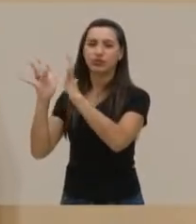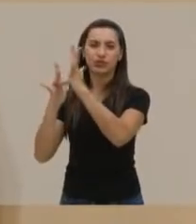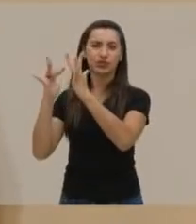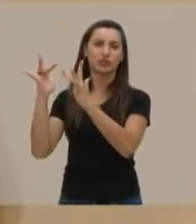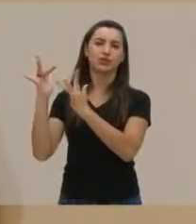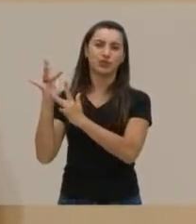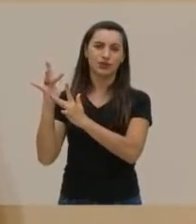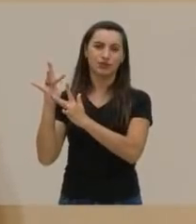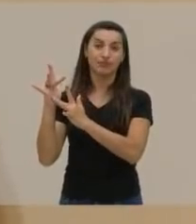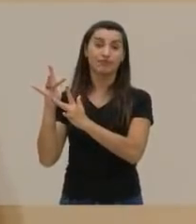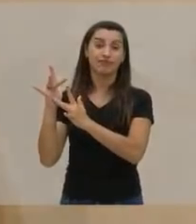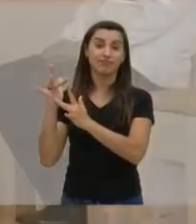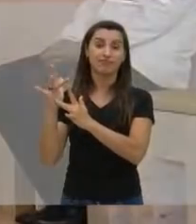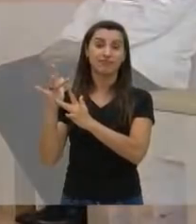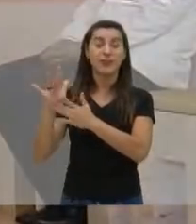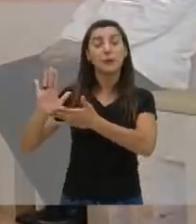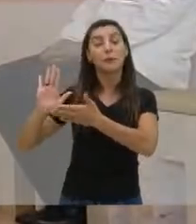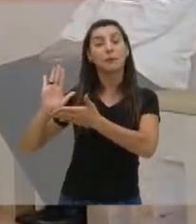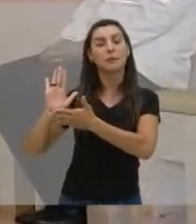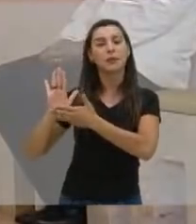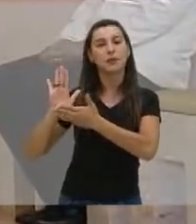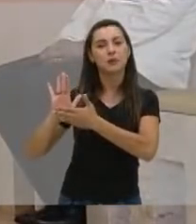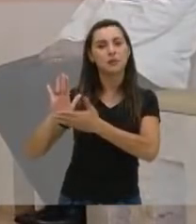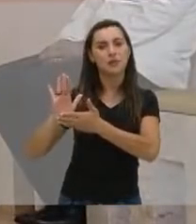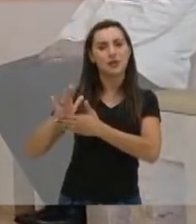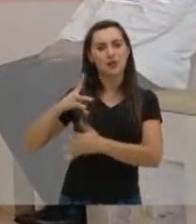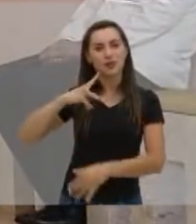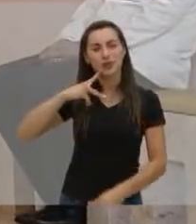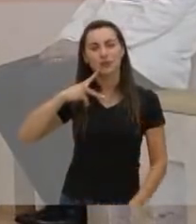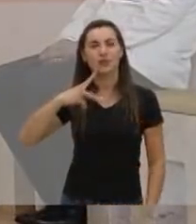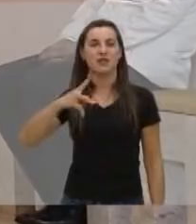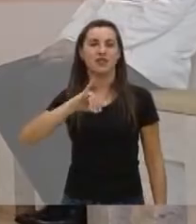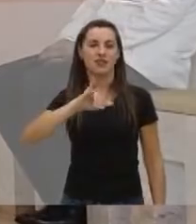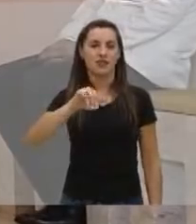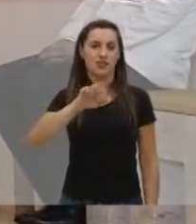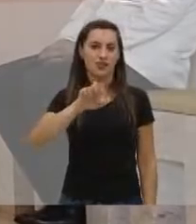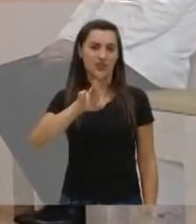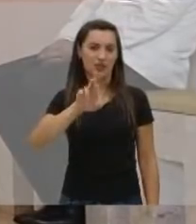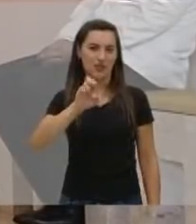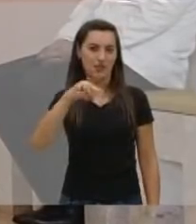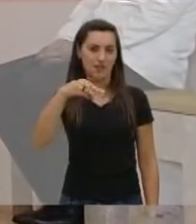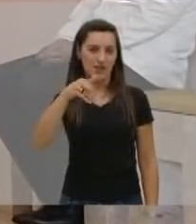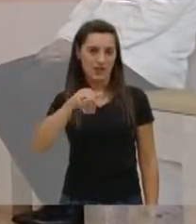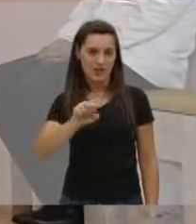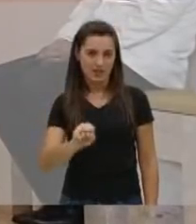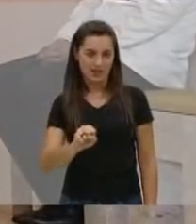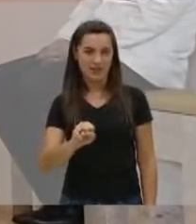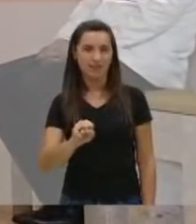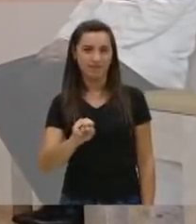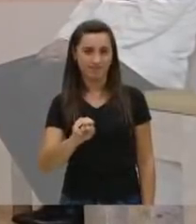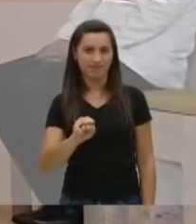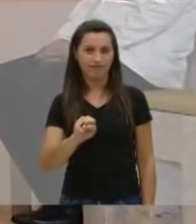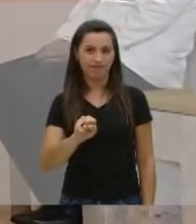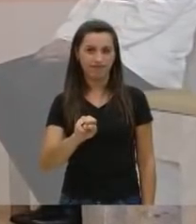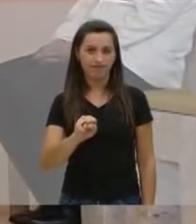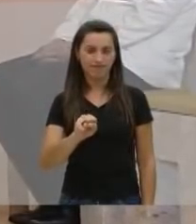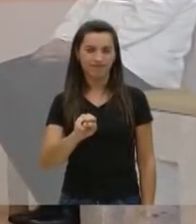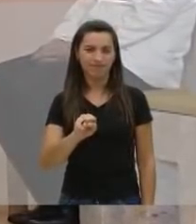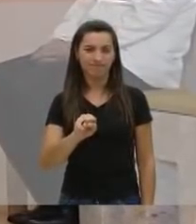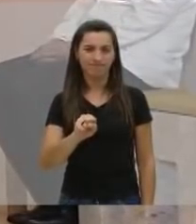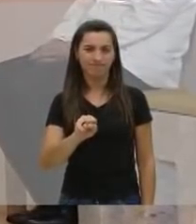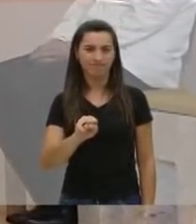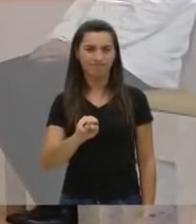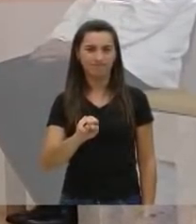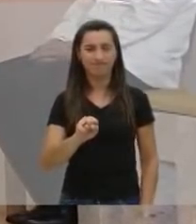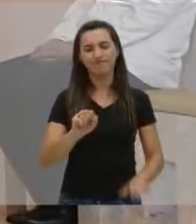da promessa de Jeremias. Quando Jesus disse, João corta o texto